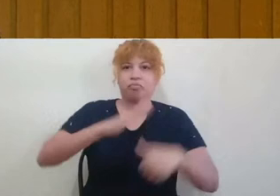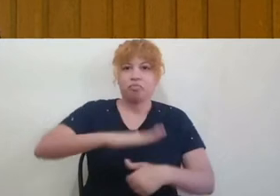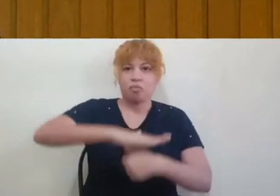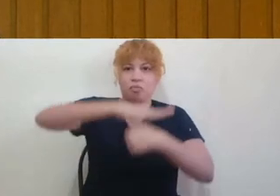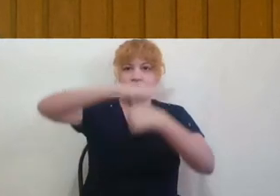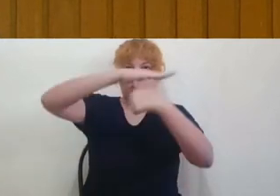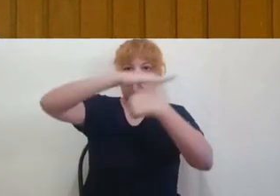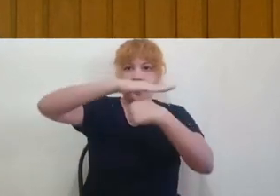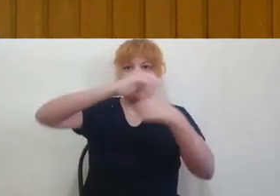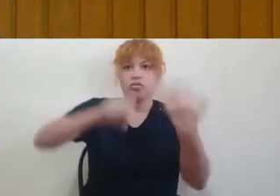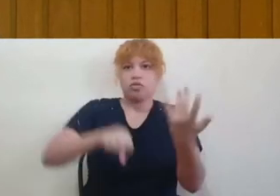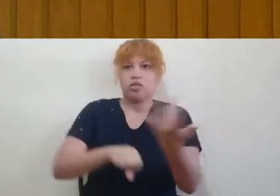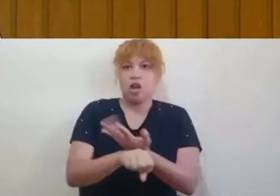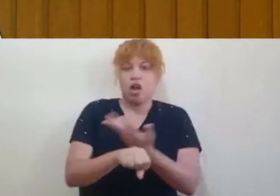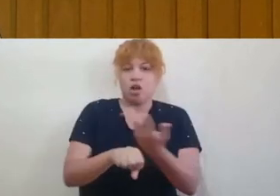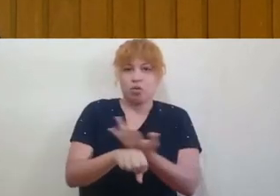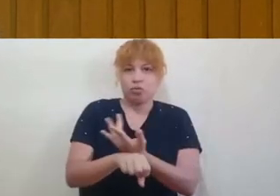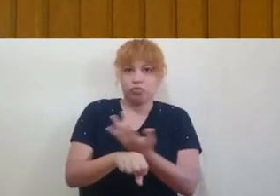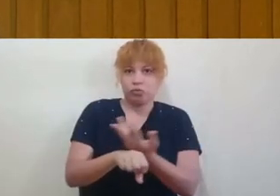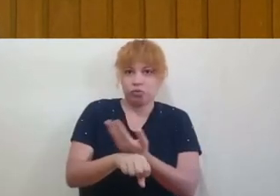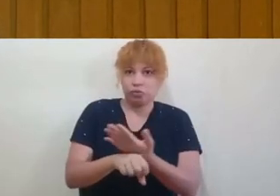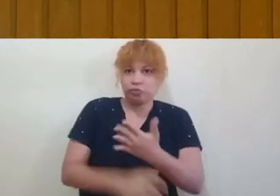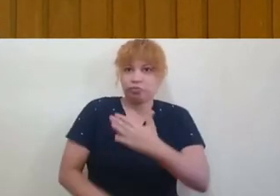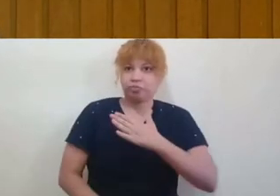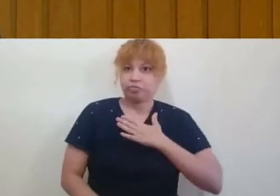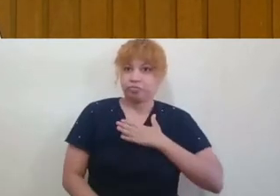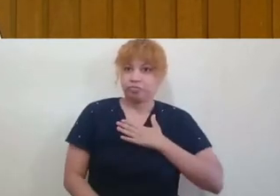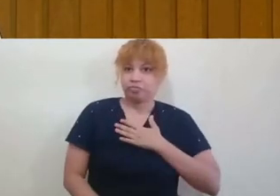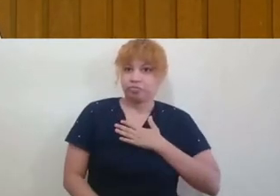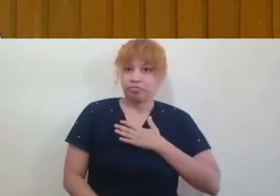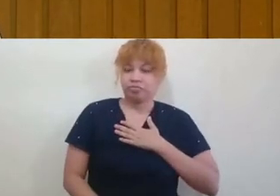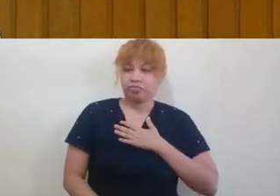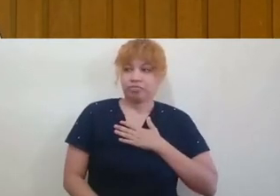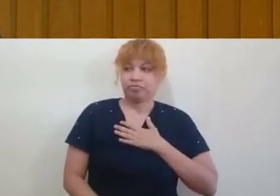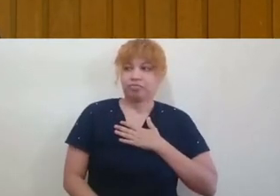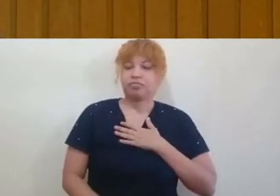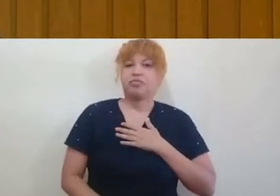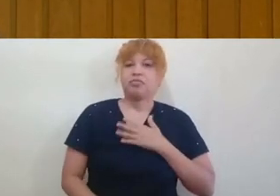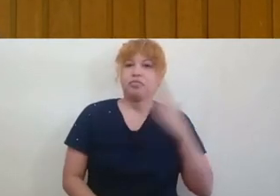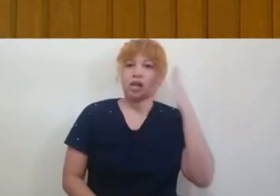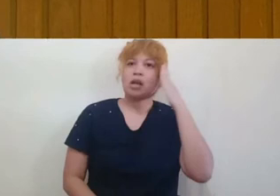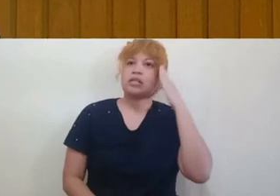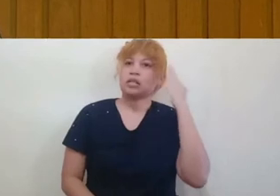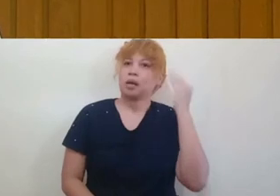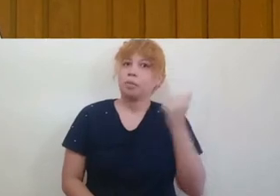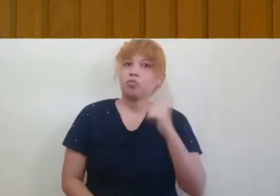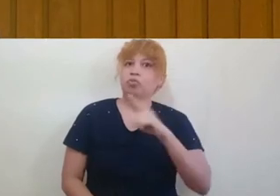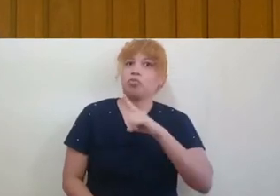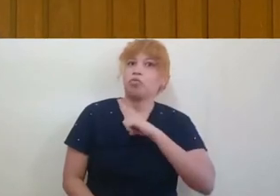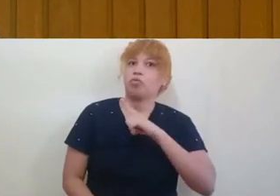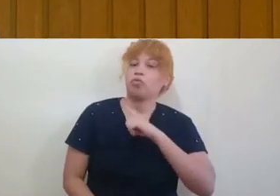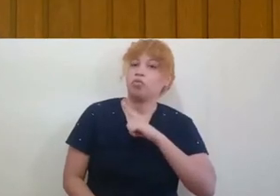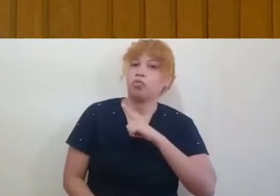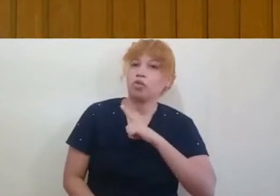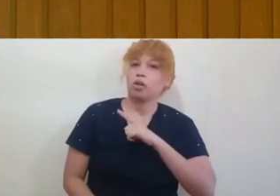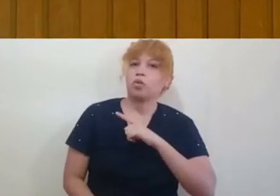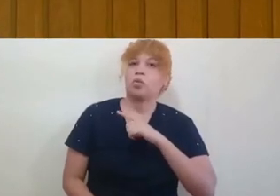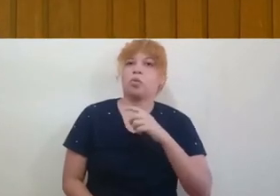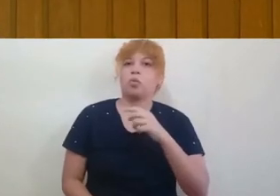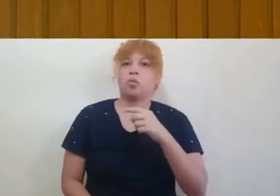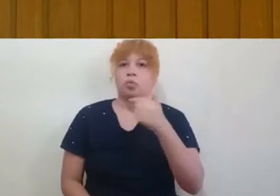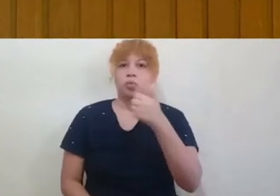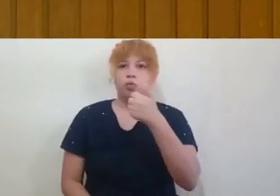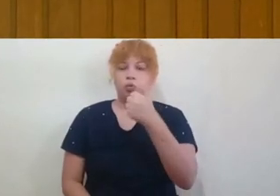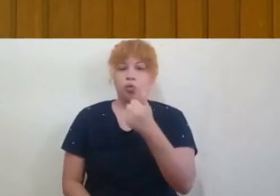na turma. Para fins de direito, expede-se o presente diploma, Recife,